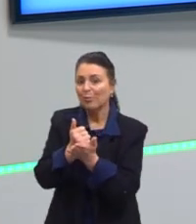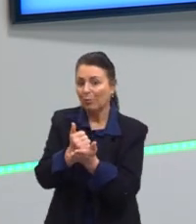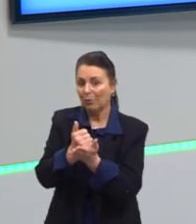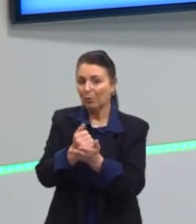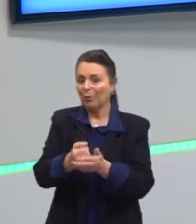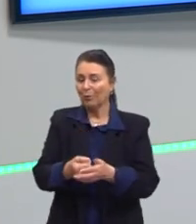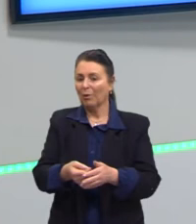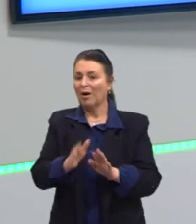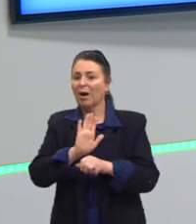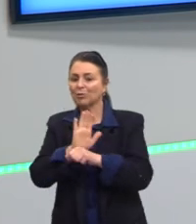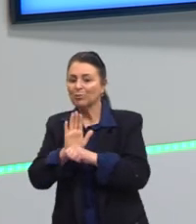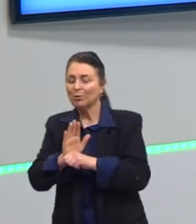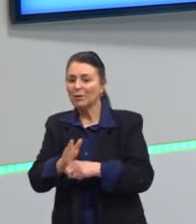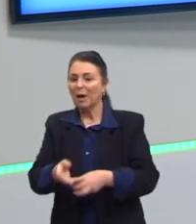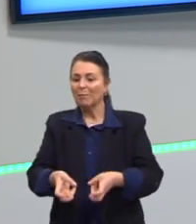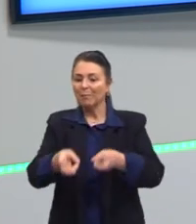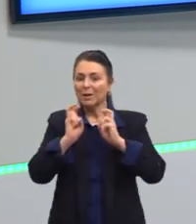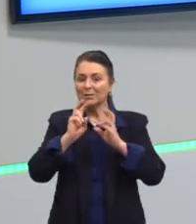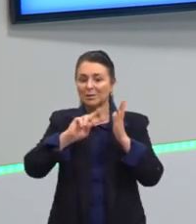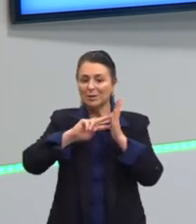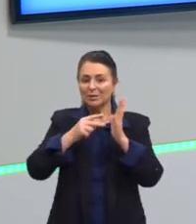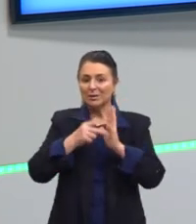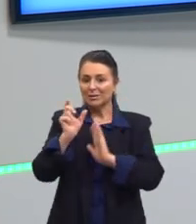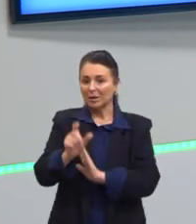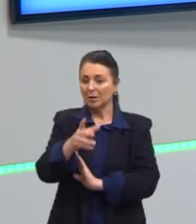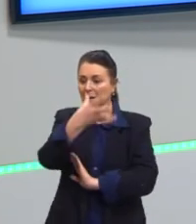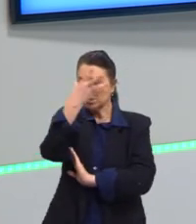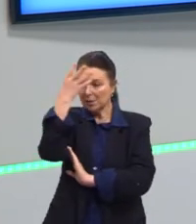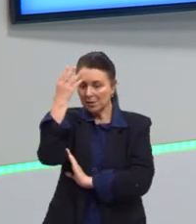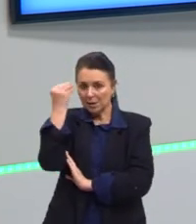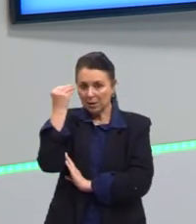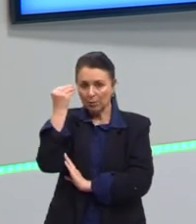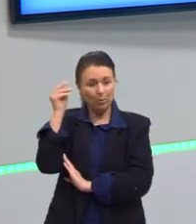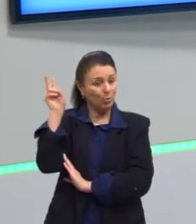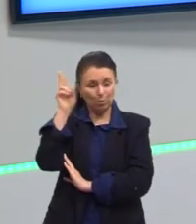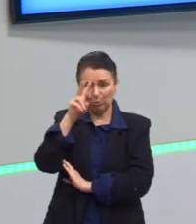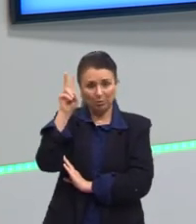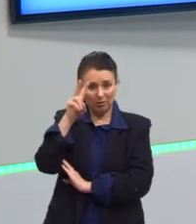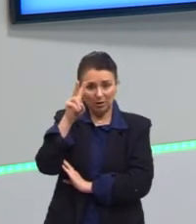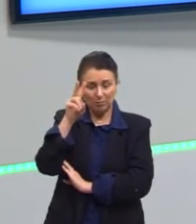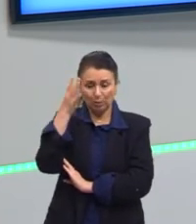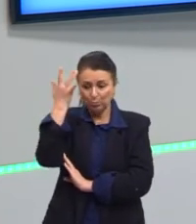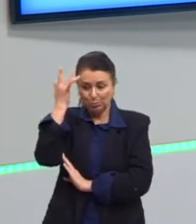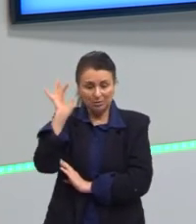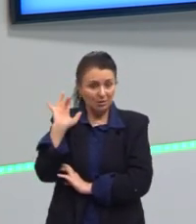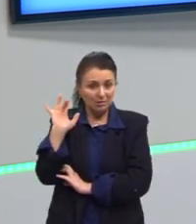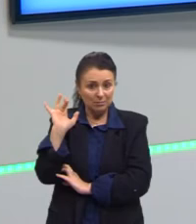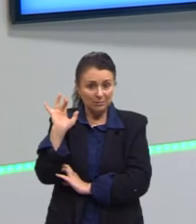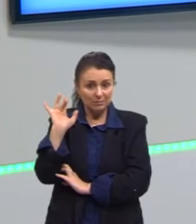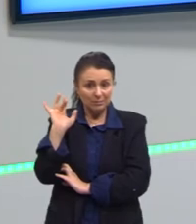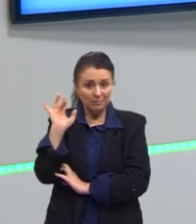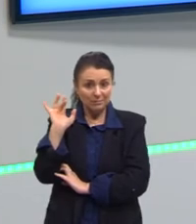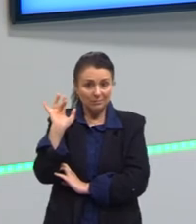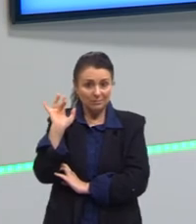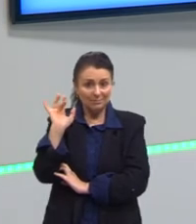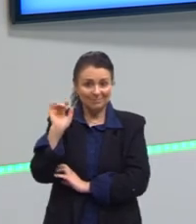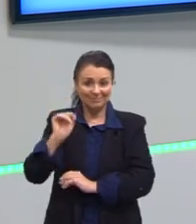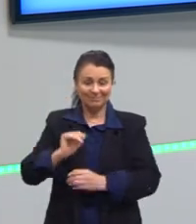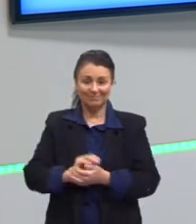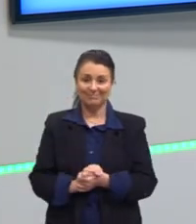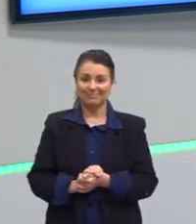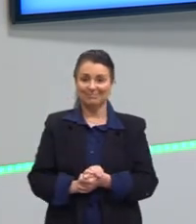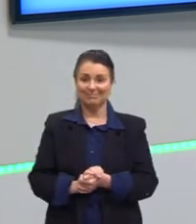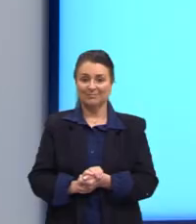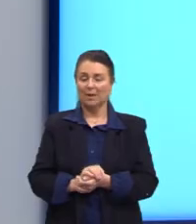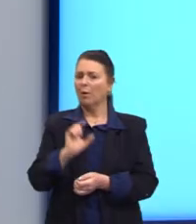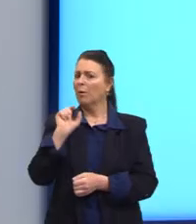perceber o significado dessas palavras se tu esqueceu se tu não lembra ou se tu não sabe o